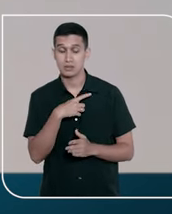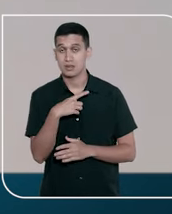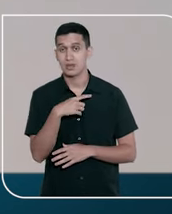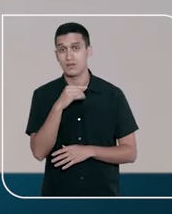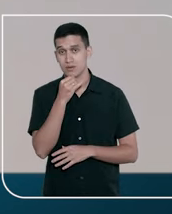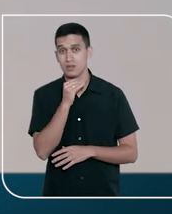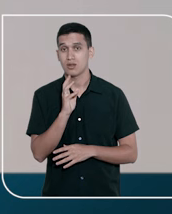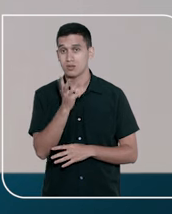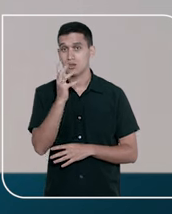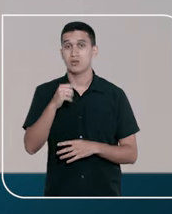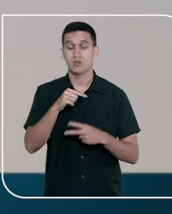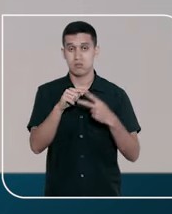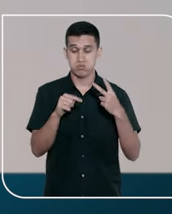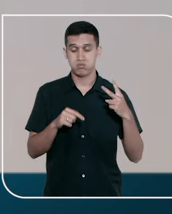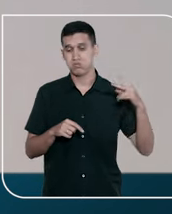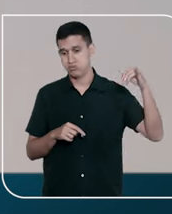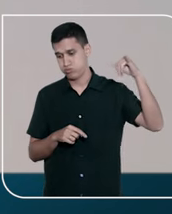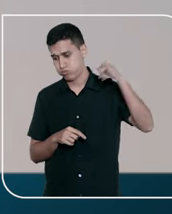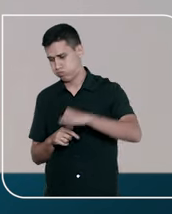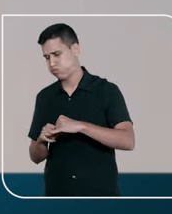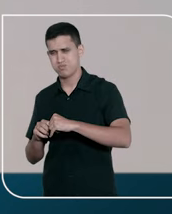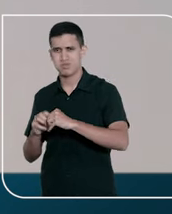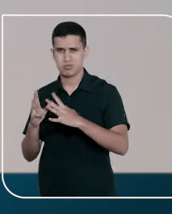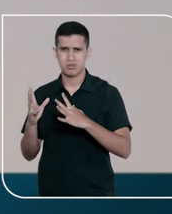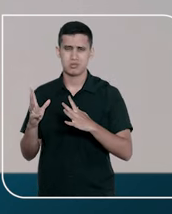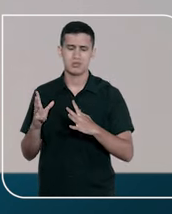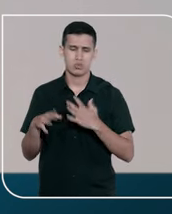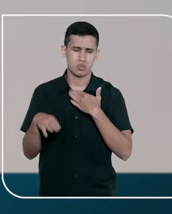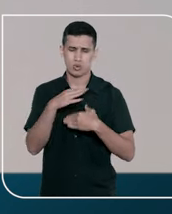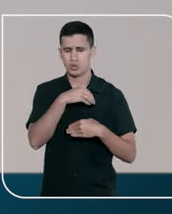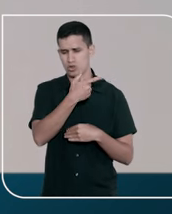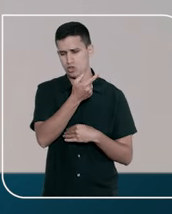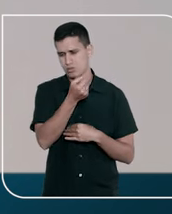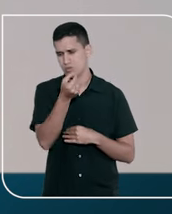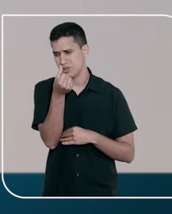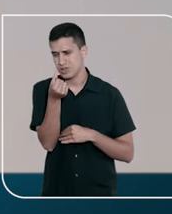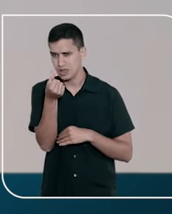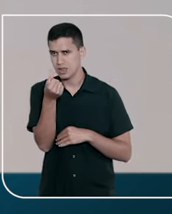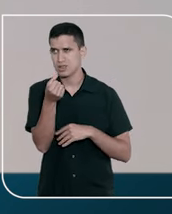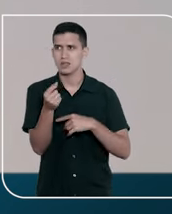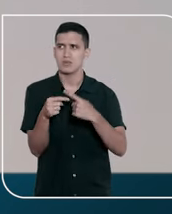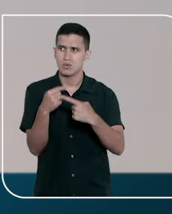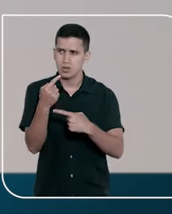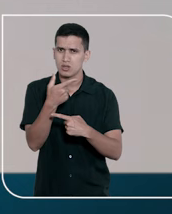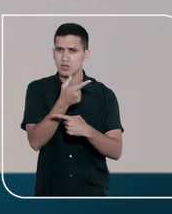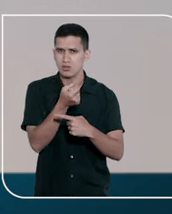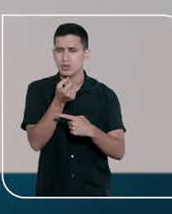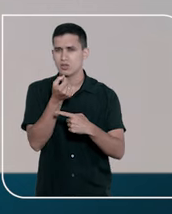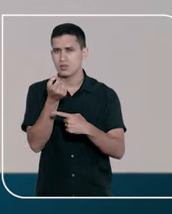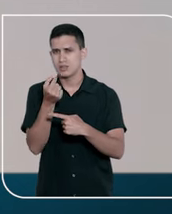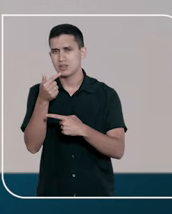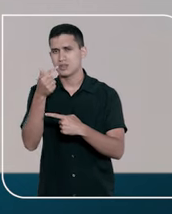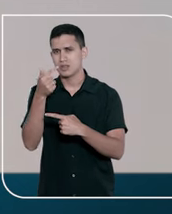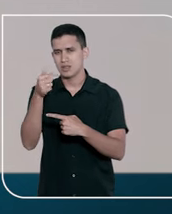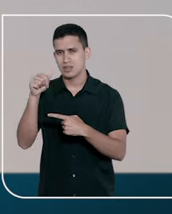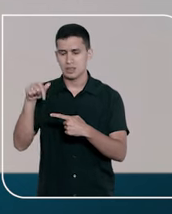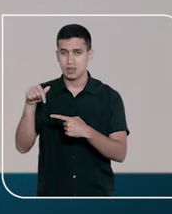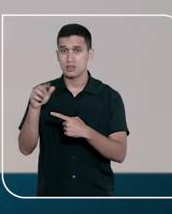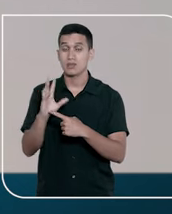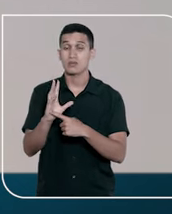grandes acidentes em 2006 e 2017, né, Gol e TAM,